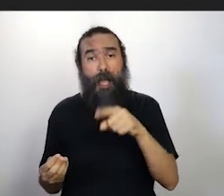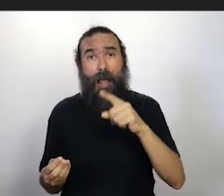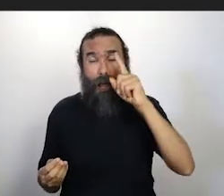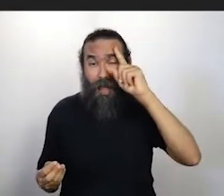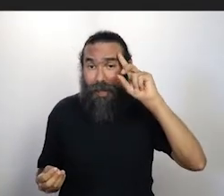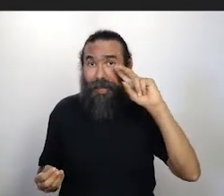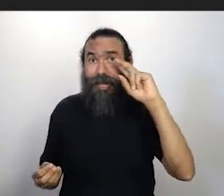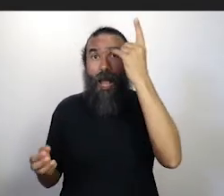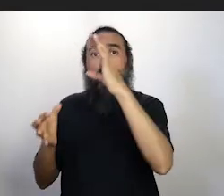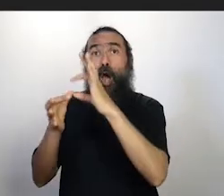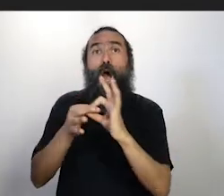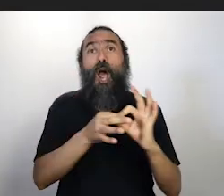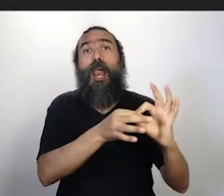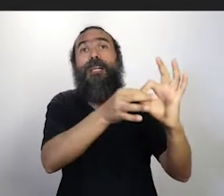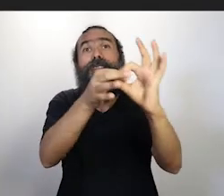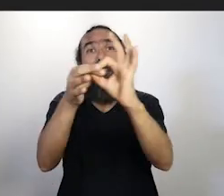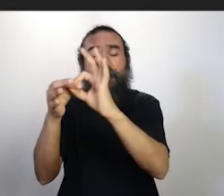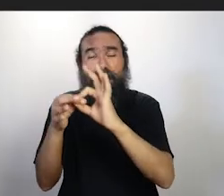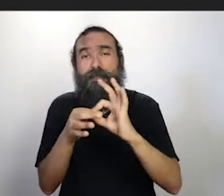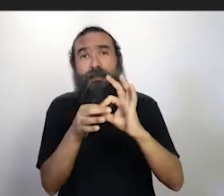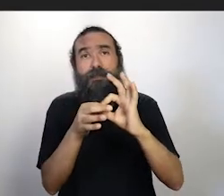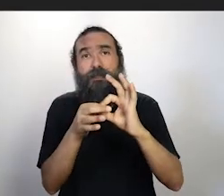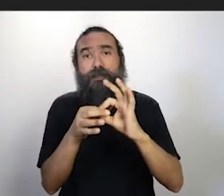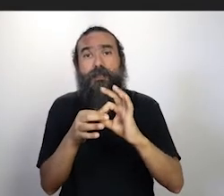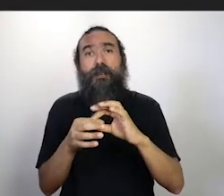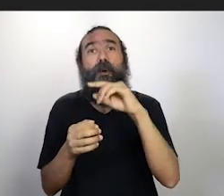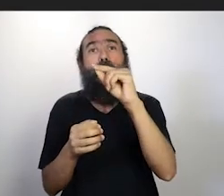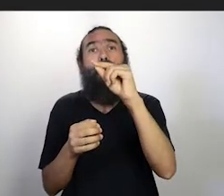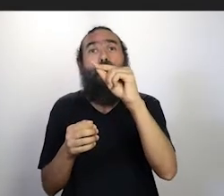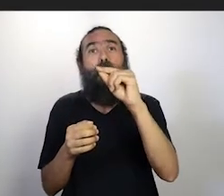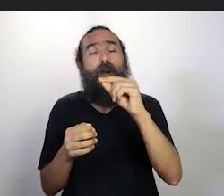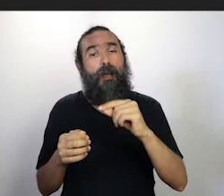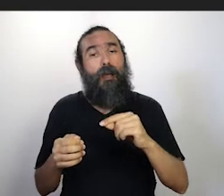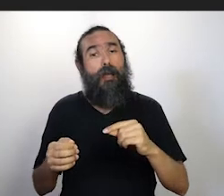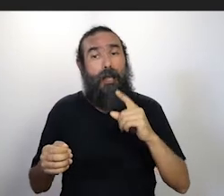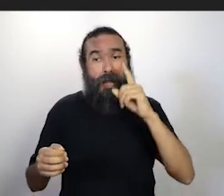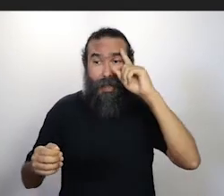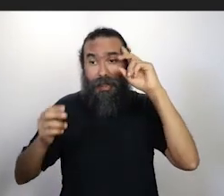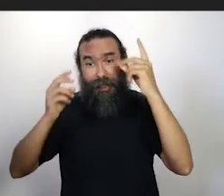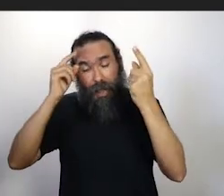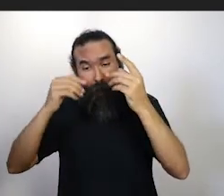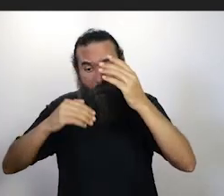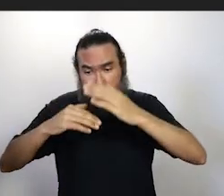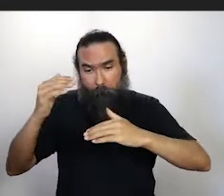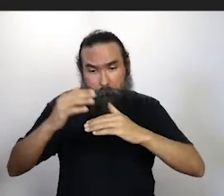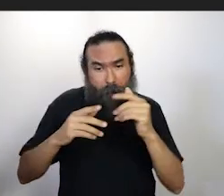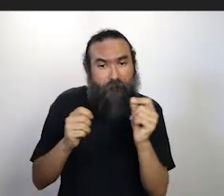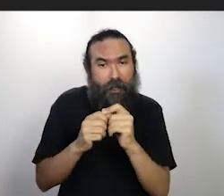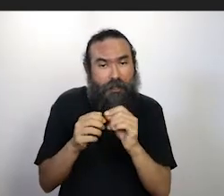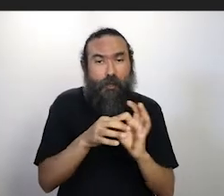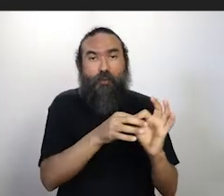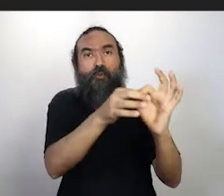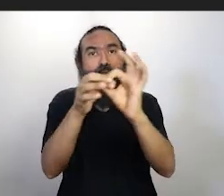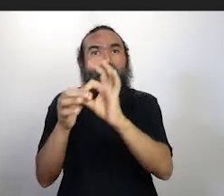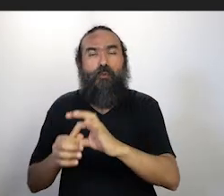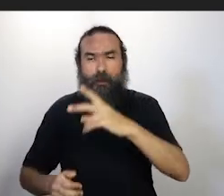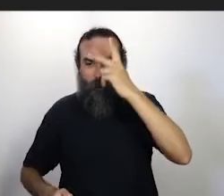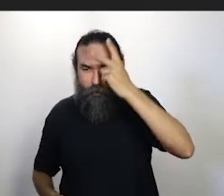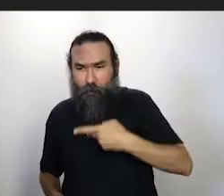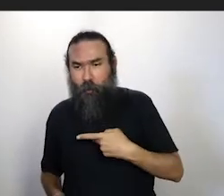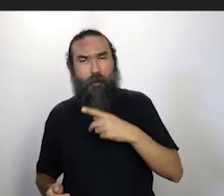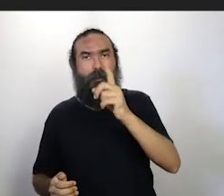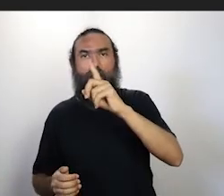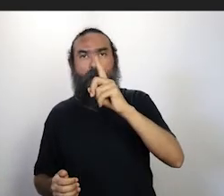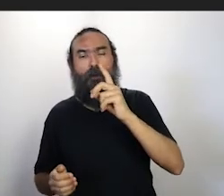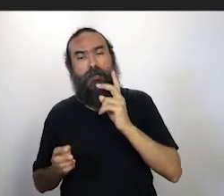buscarmos formas de pensar coletivamente e que não se traduzam sempre em iniciativas individuais, mas que é um